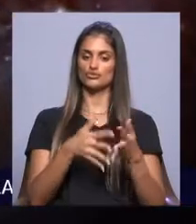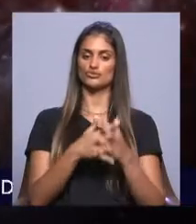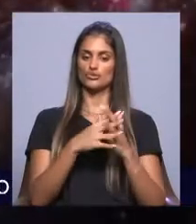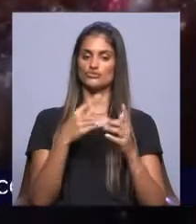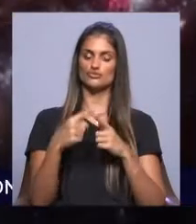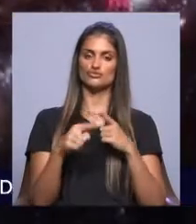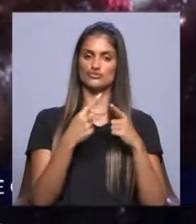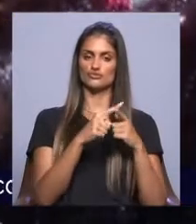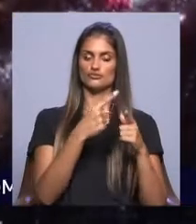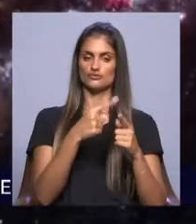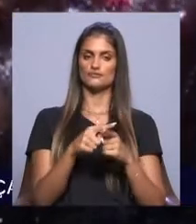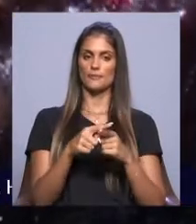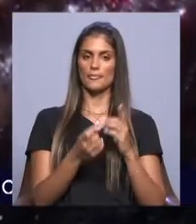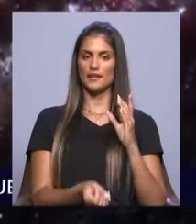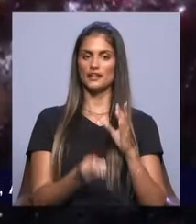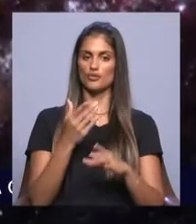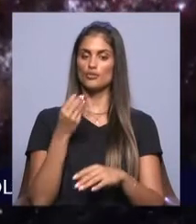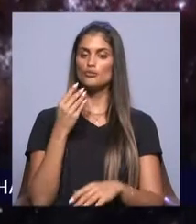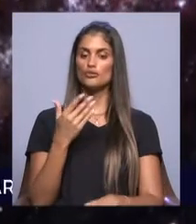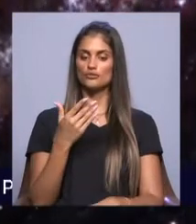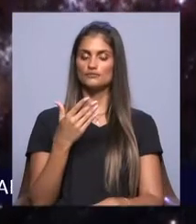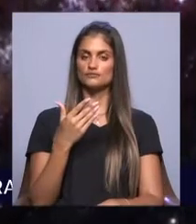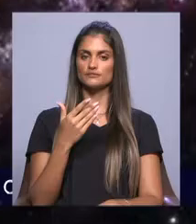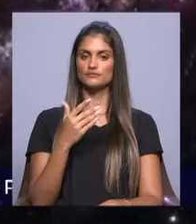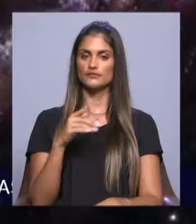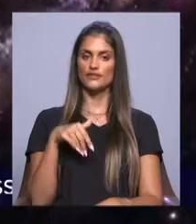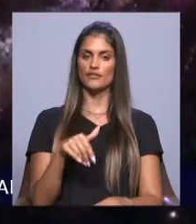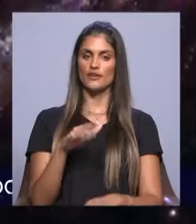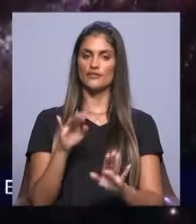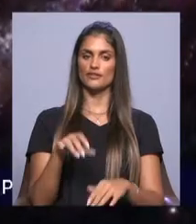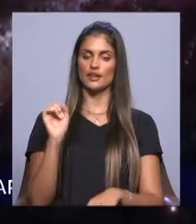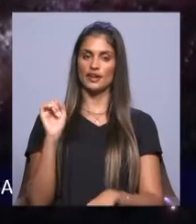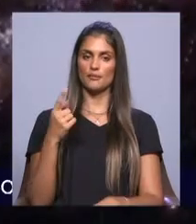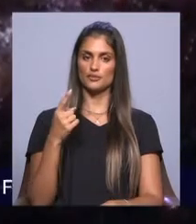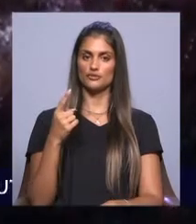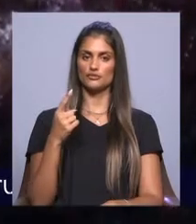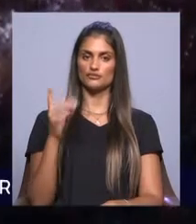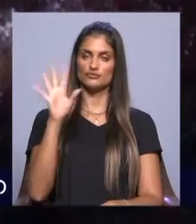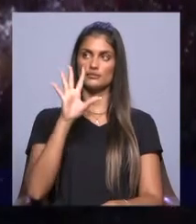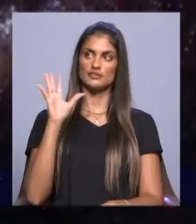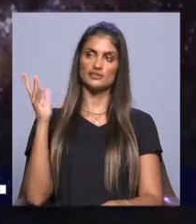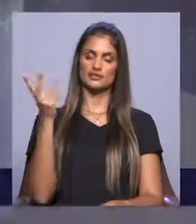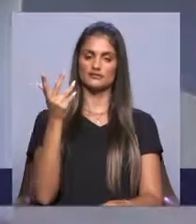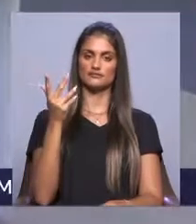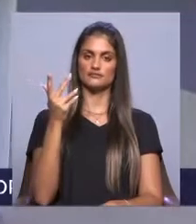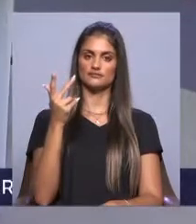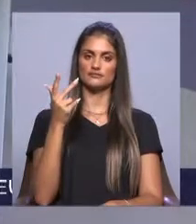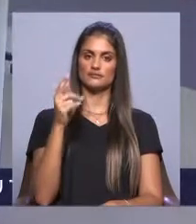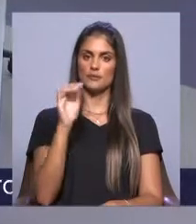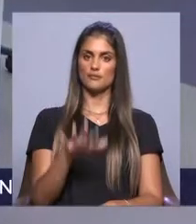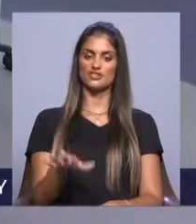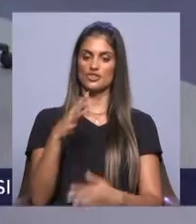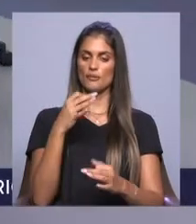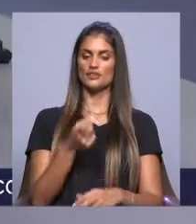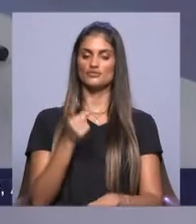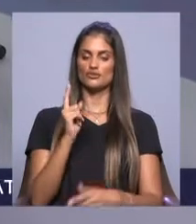galáxia se criam. E para terminar, muito rapidamente, lixo espacial. Lixo no espaço. Não é uma imagem muito normal,